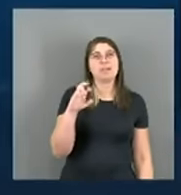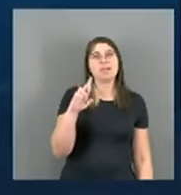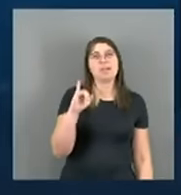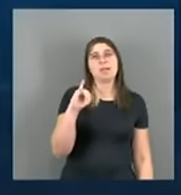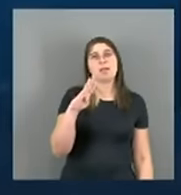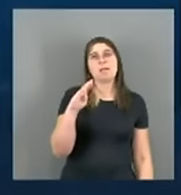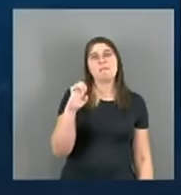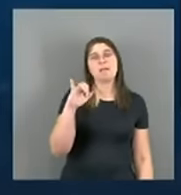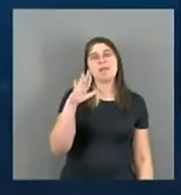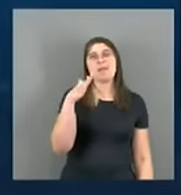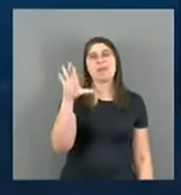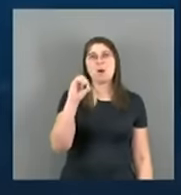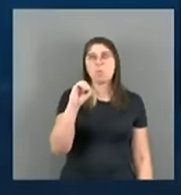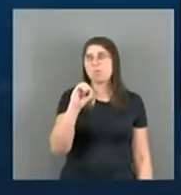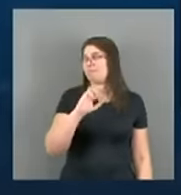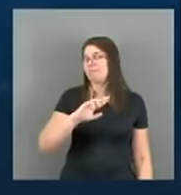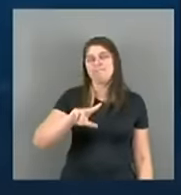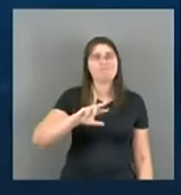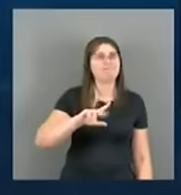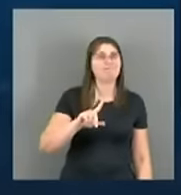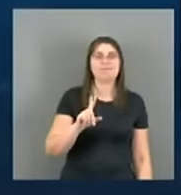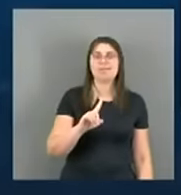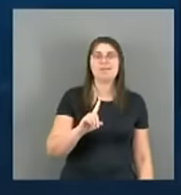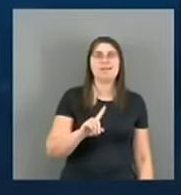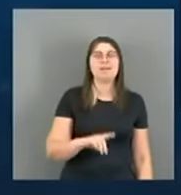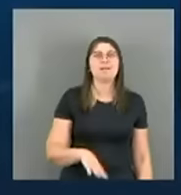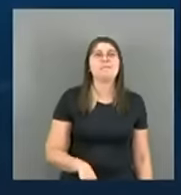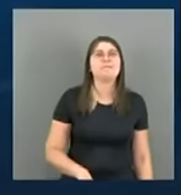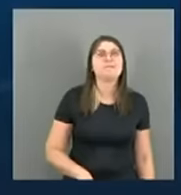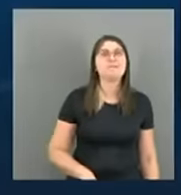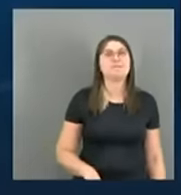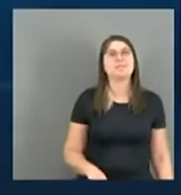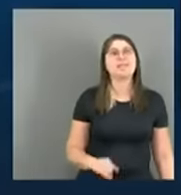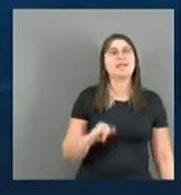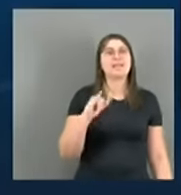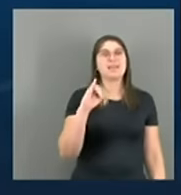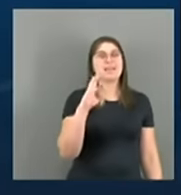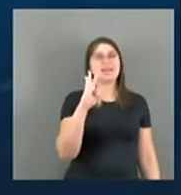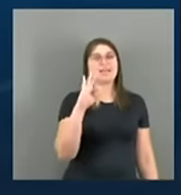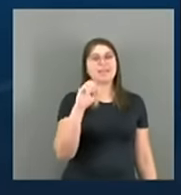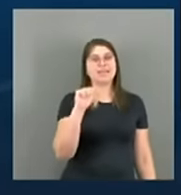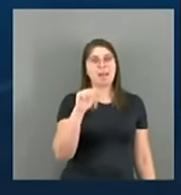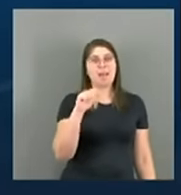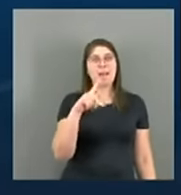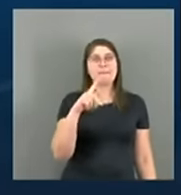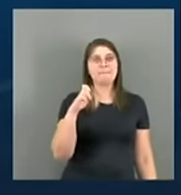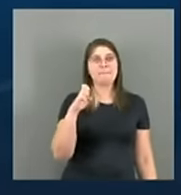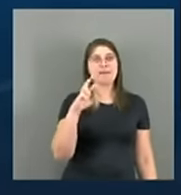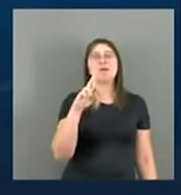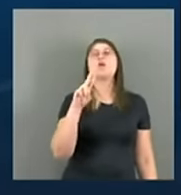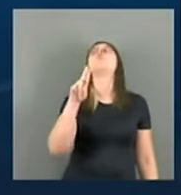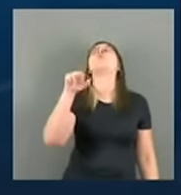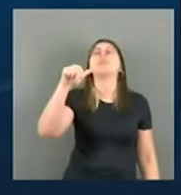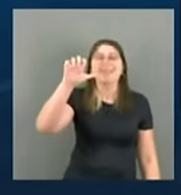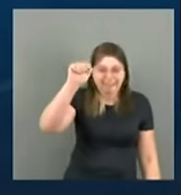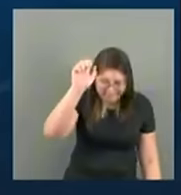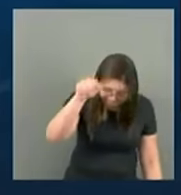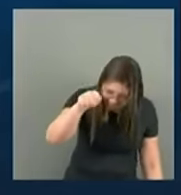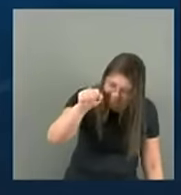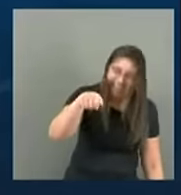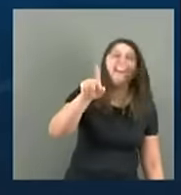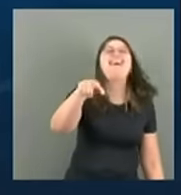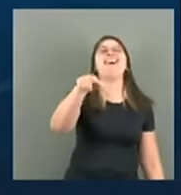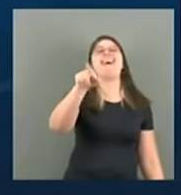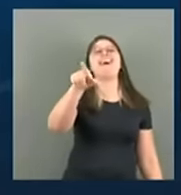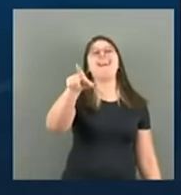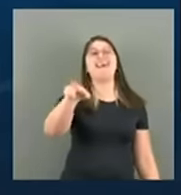Ribeirão não tem no Rio de Janeiro, Ribeirão. Não, é de Itaperuna. De Itaperuna. Esse mesmo.